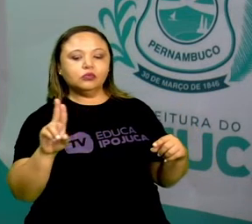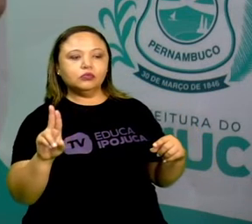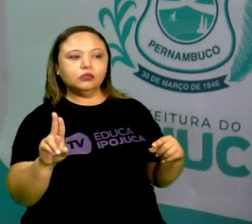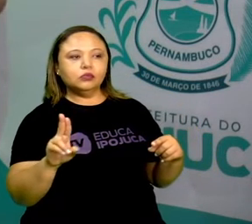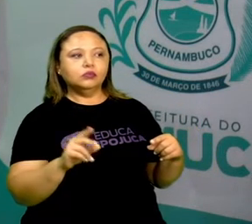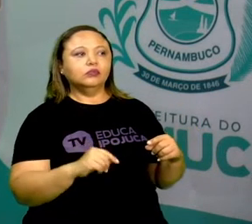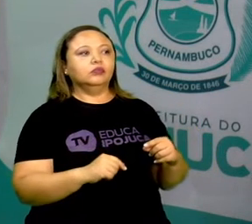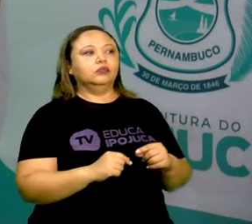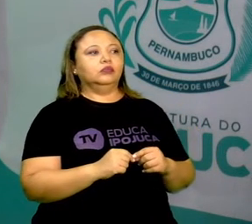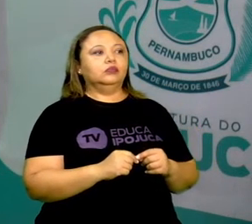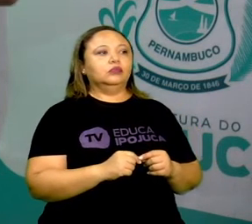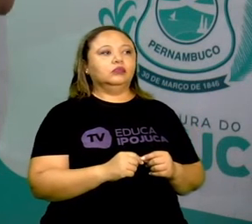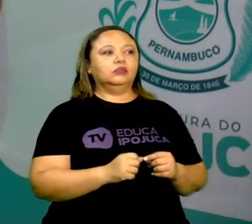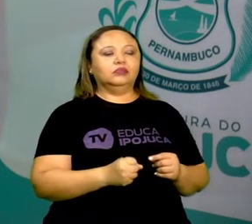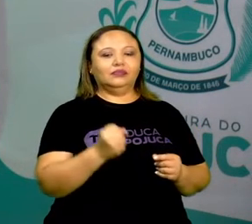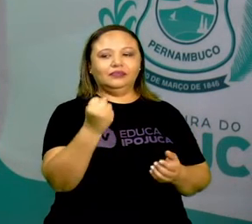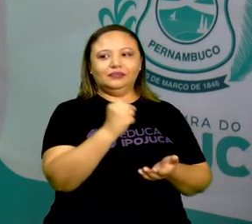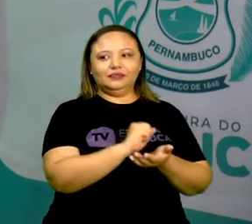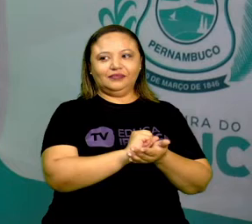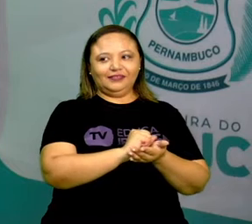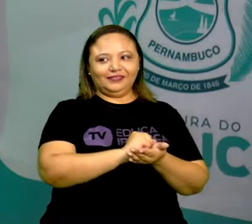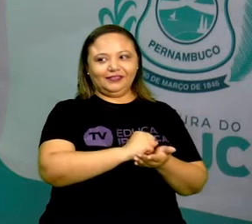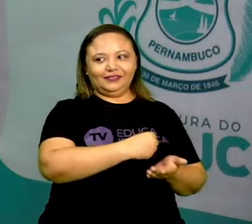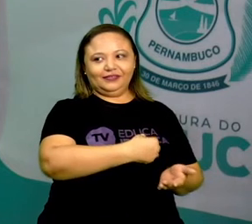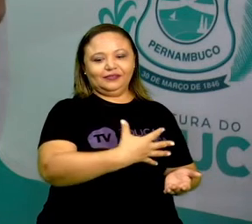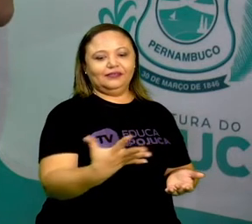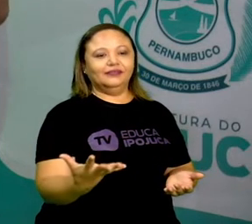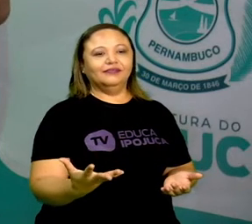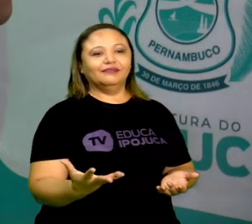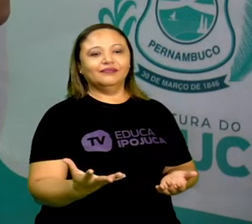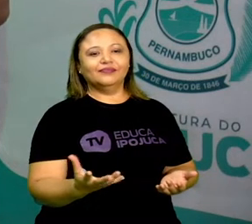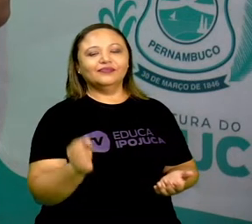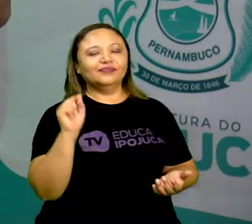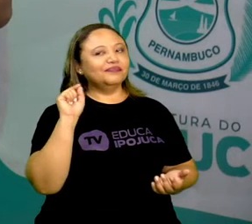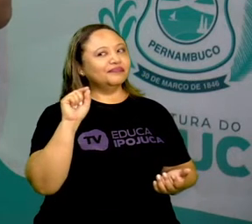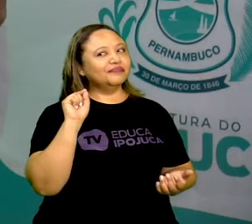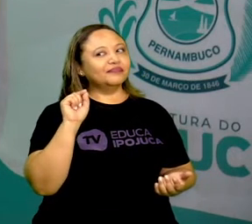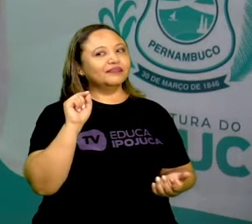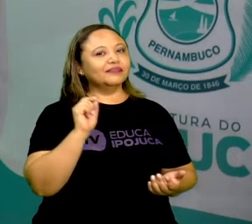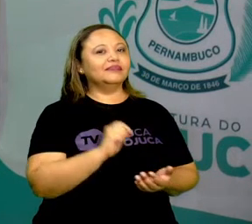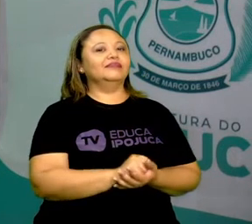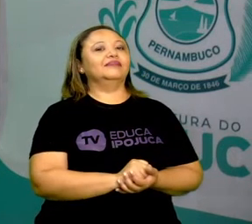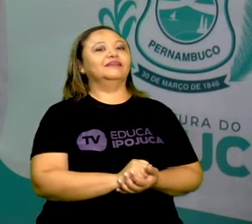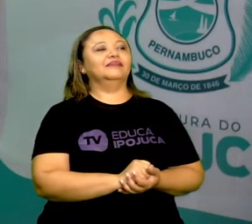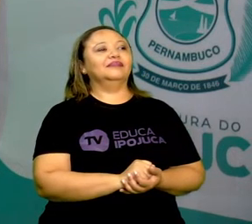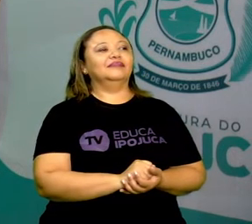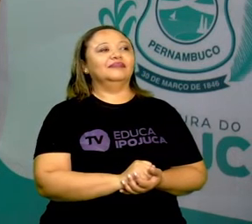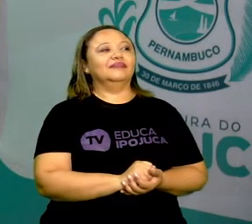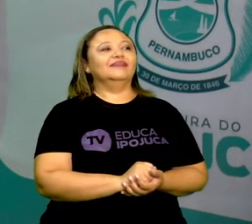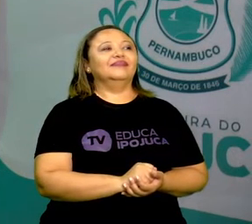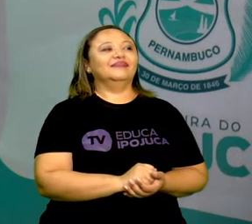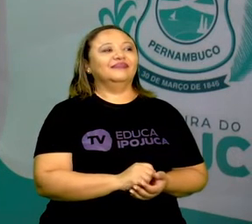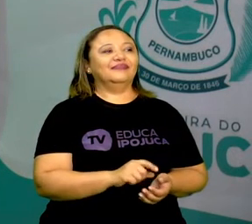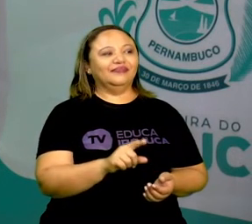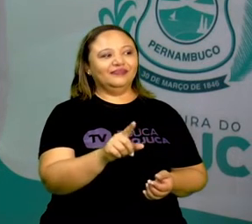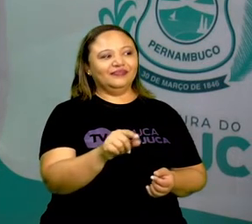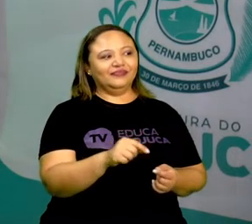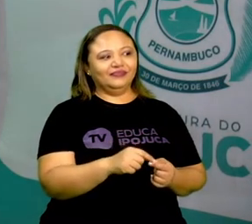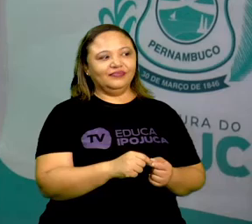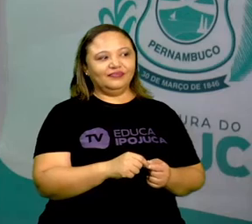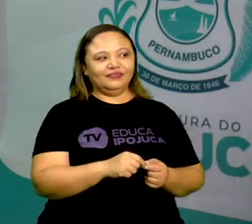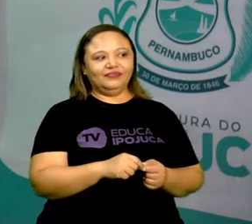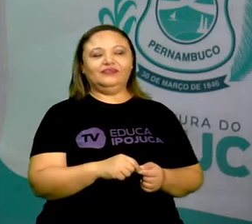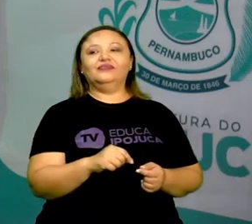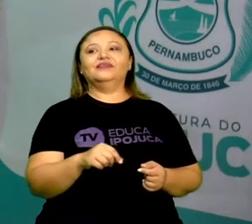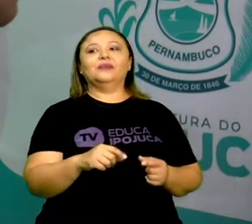Existe um jogo que a gente balança e quando joga dá a numeração. O que seria isso? Se ligue na dica. Temos